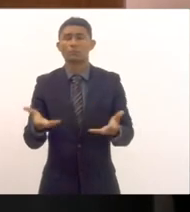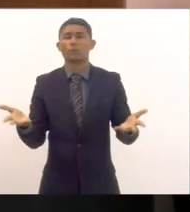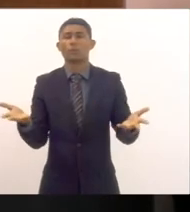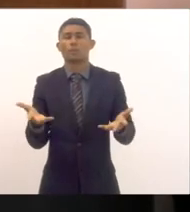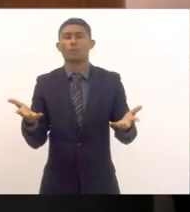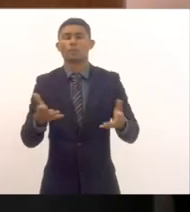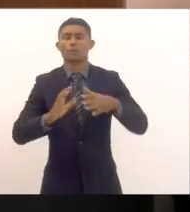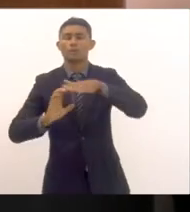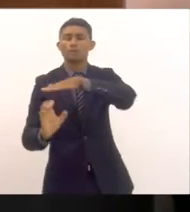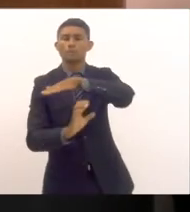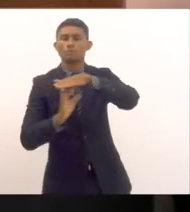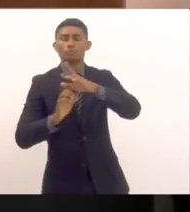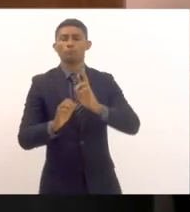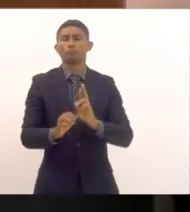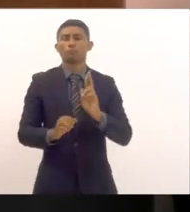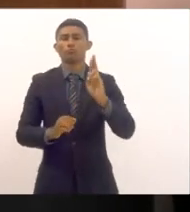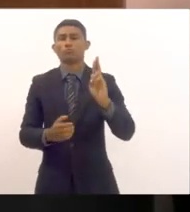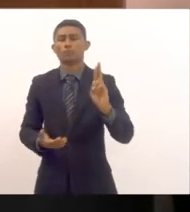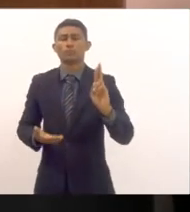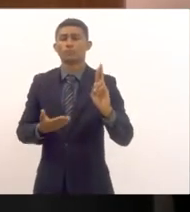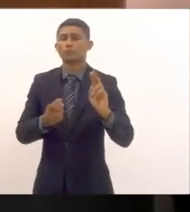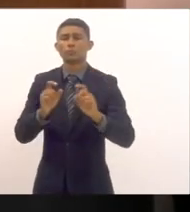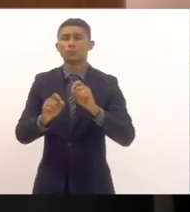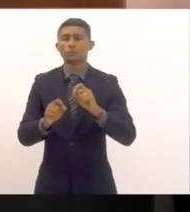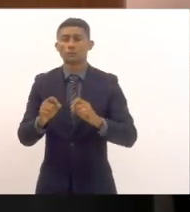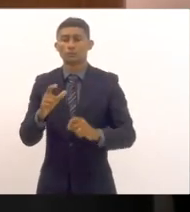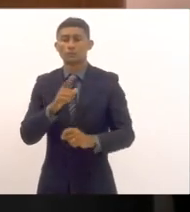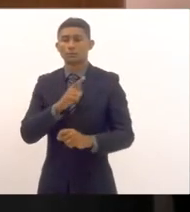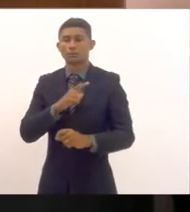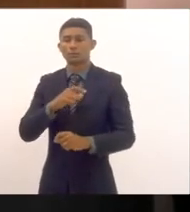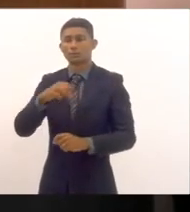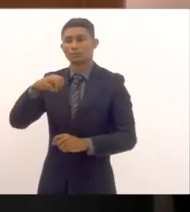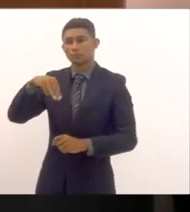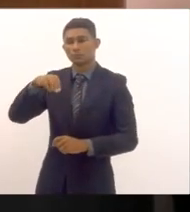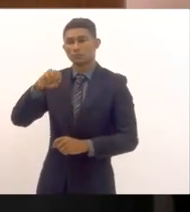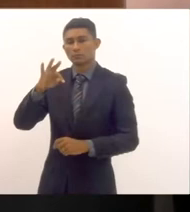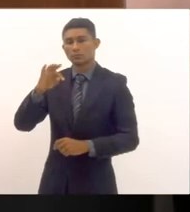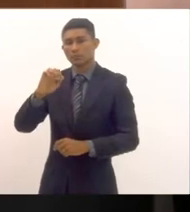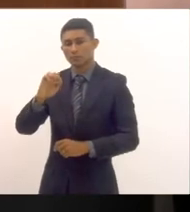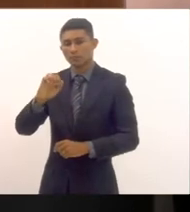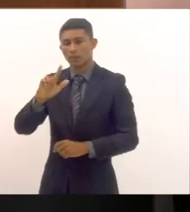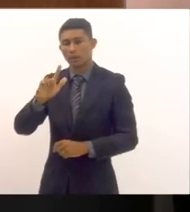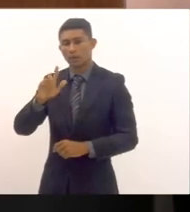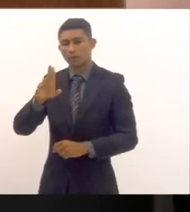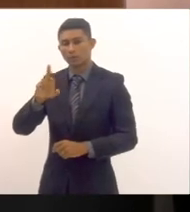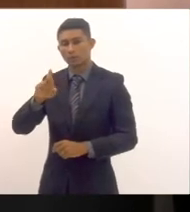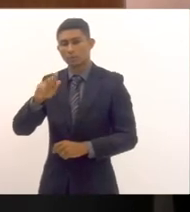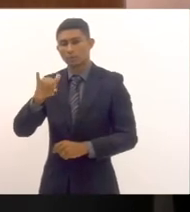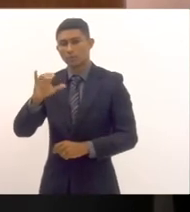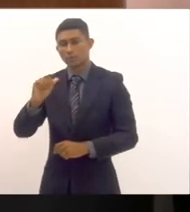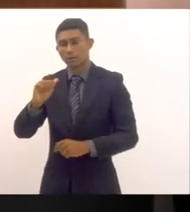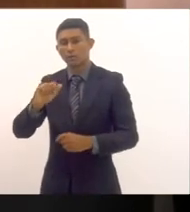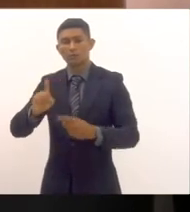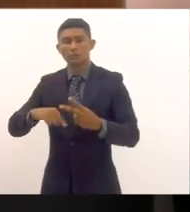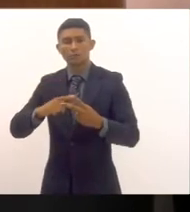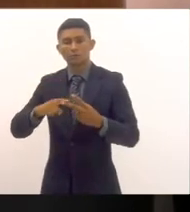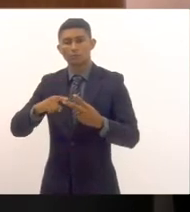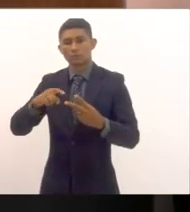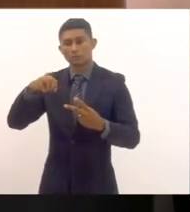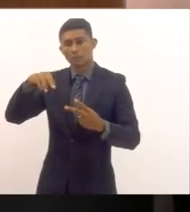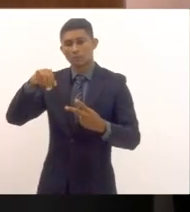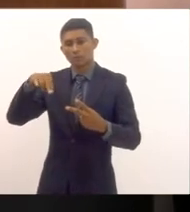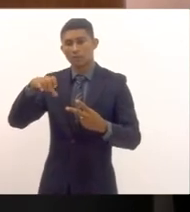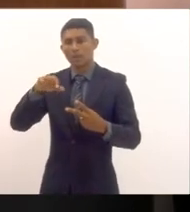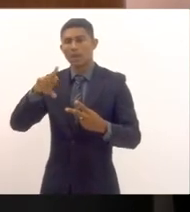da empresa concessionária Ela tá no ramo de metalúrgica e de mineração então ou seja grande para os cabos que lhe dizem